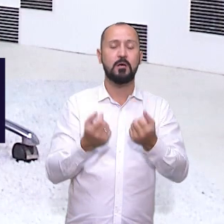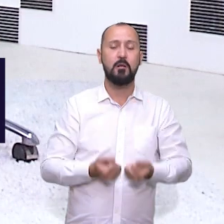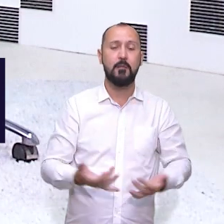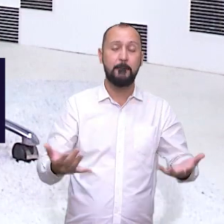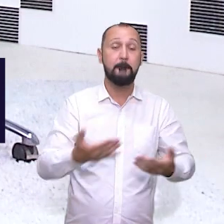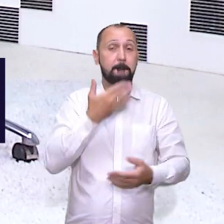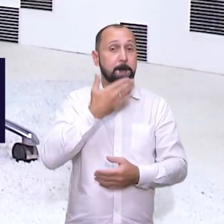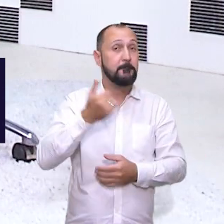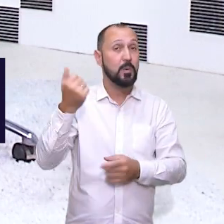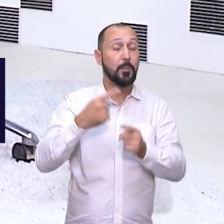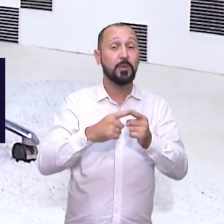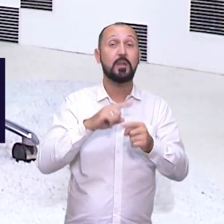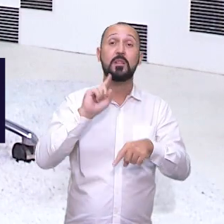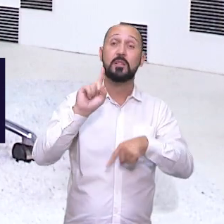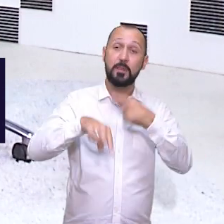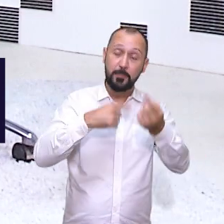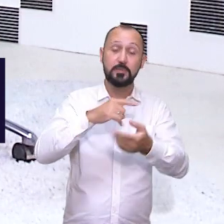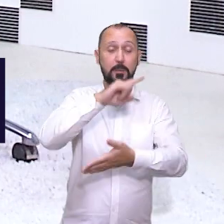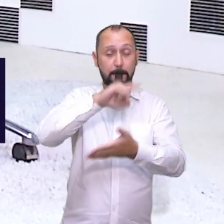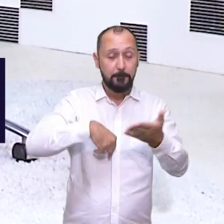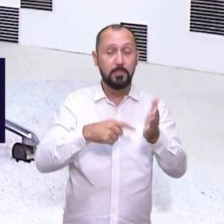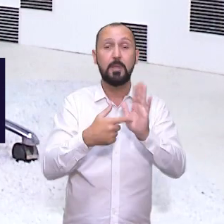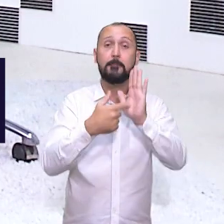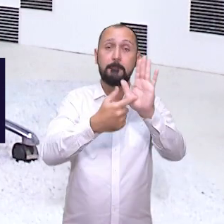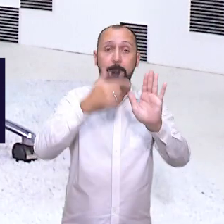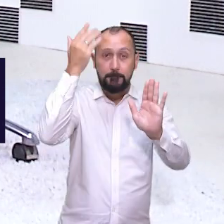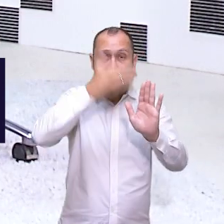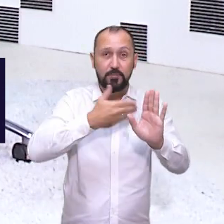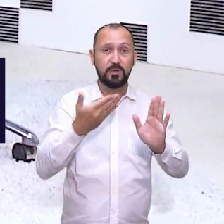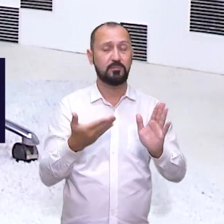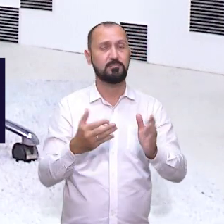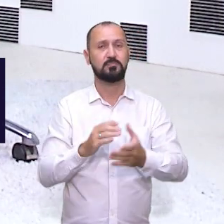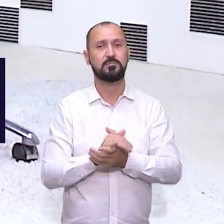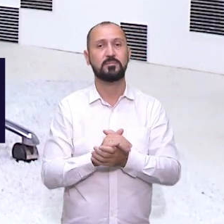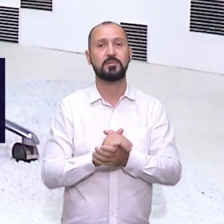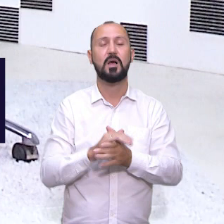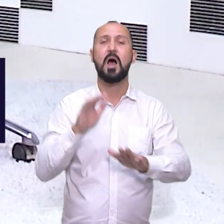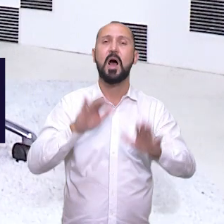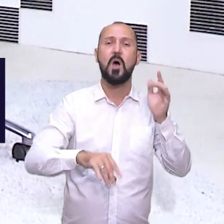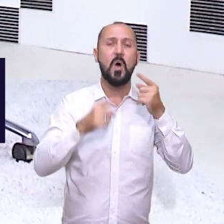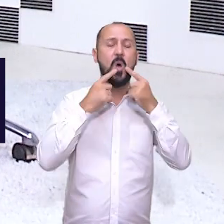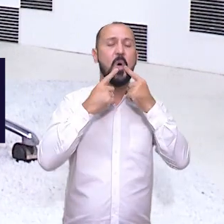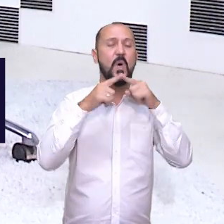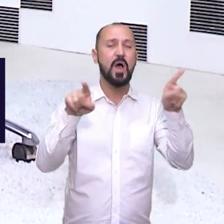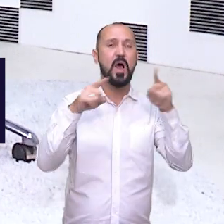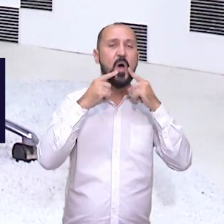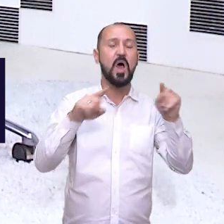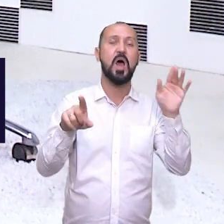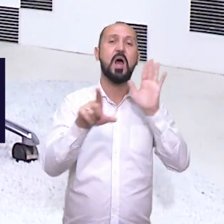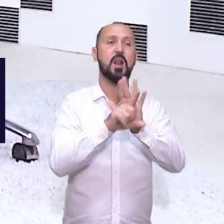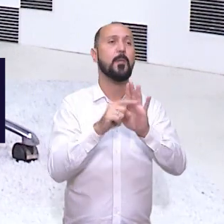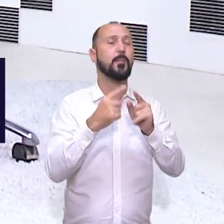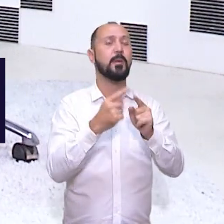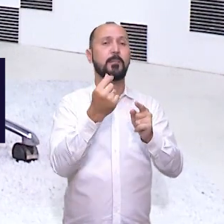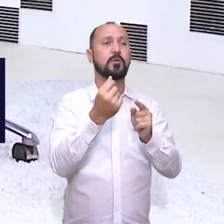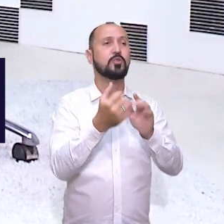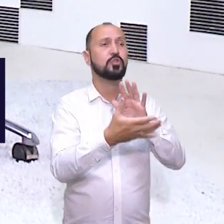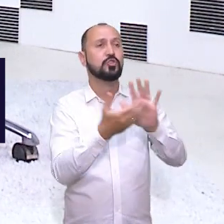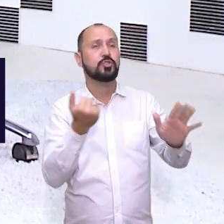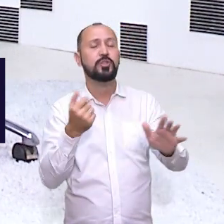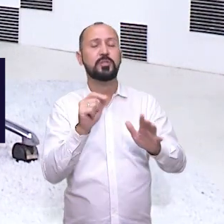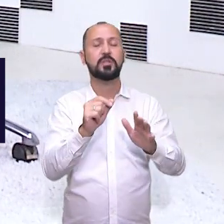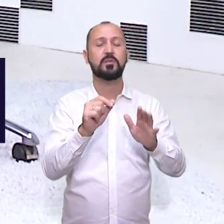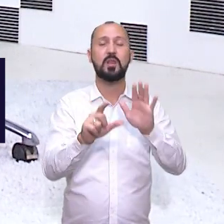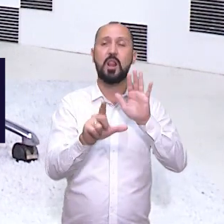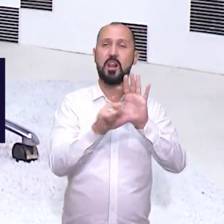esse dinheiro seja gasto da melhor maneira possível, porque ela tem que prestar contas. Tem a prestação de contas. E muita gente que